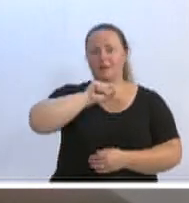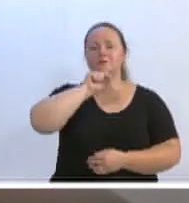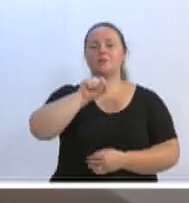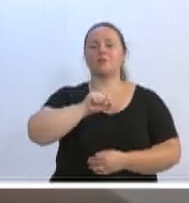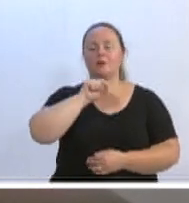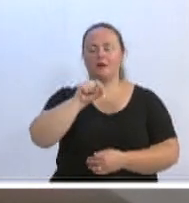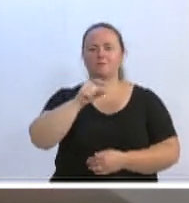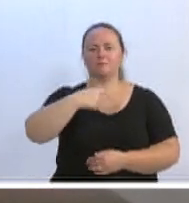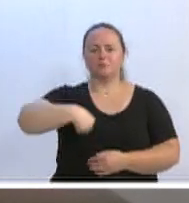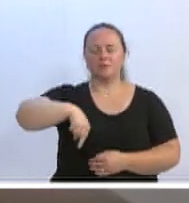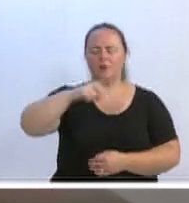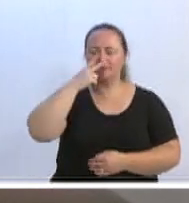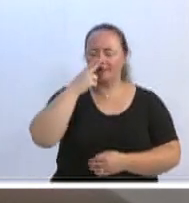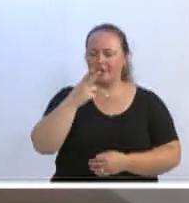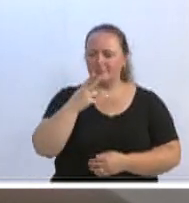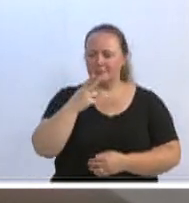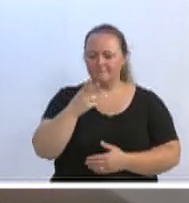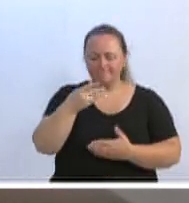de revelação